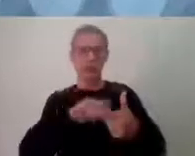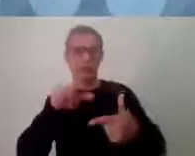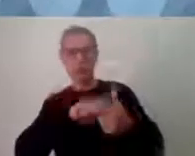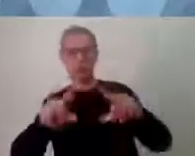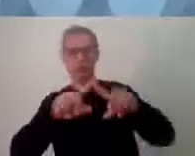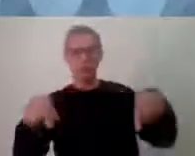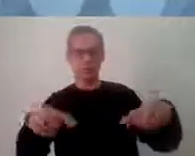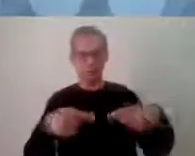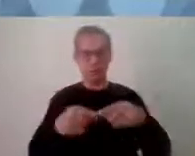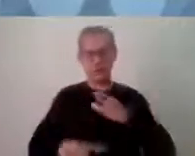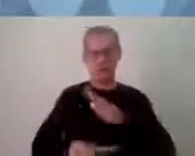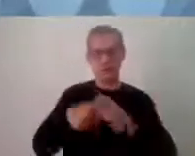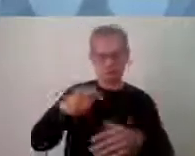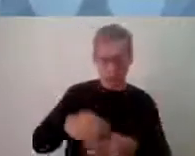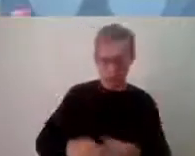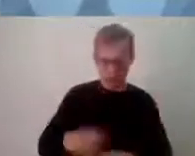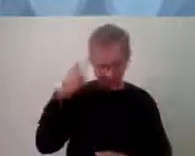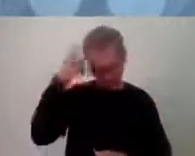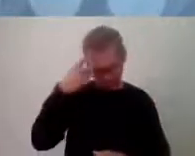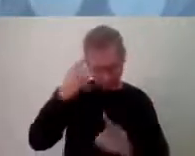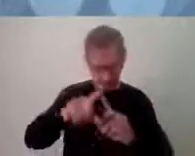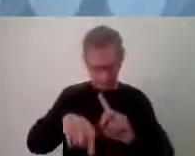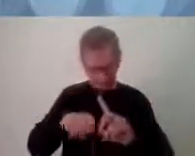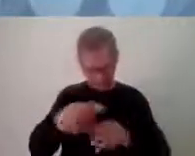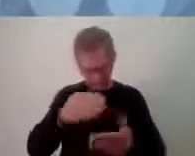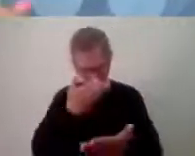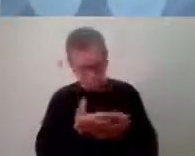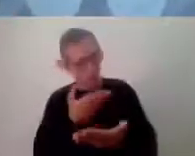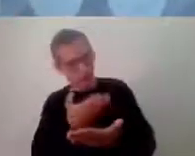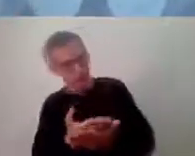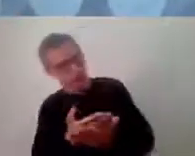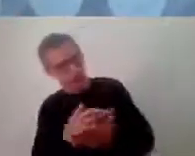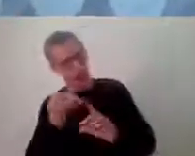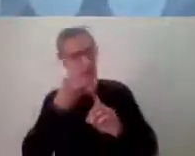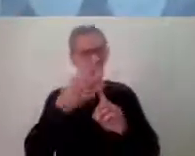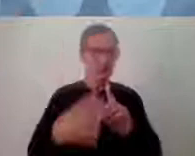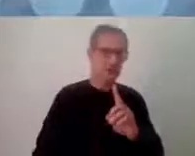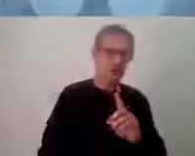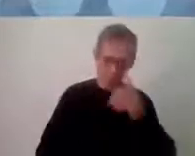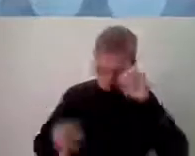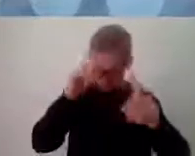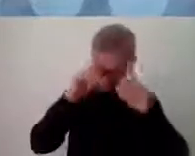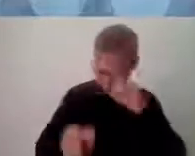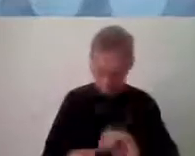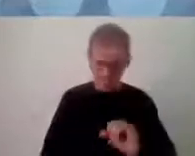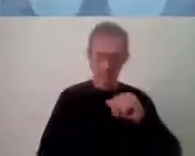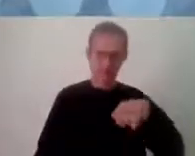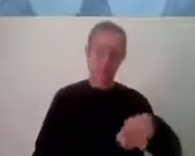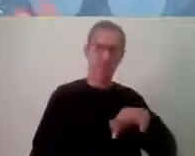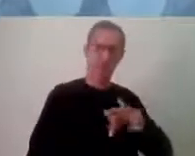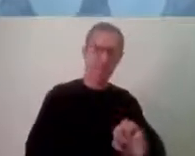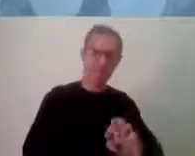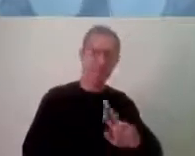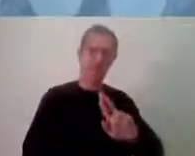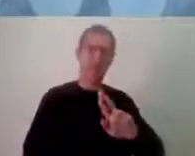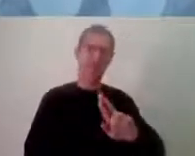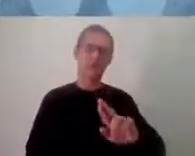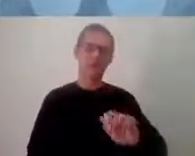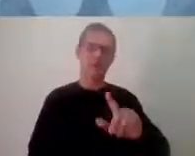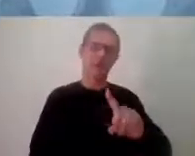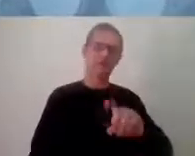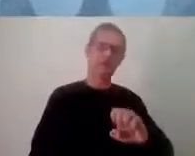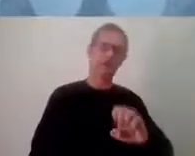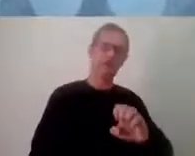das áreas. Primeiro eles pensaram nisso, e depois eles estudaram e definiram a ideia de integral definida por meio da soma de